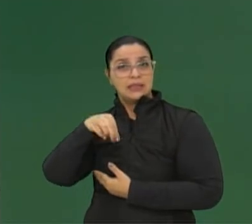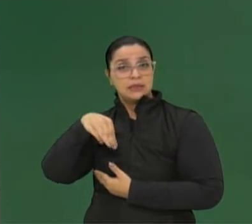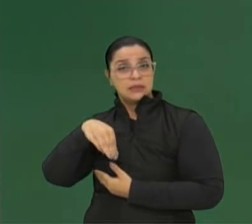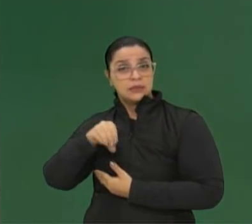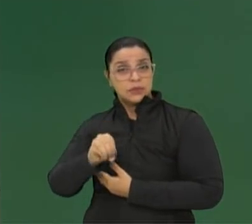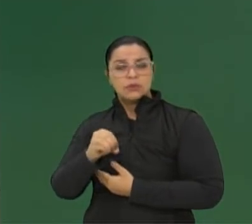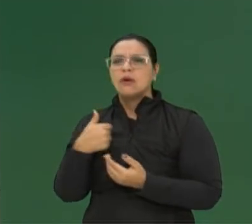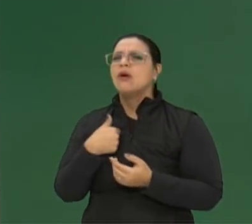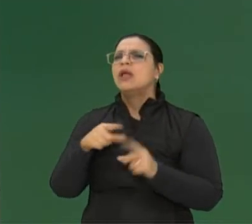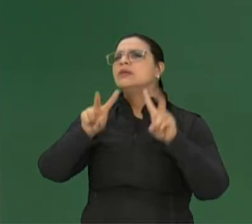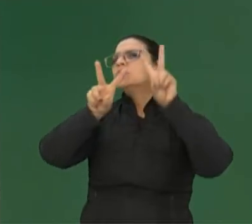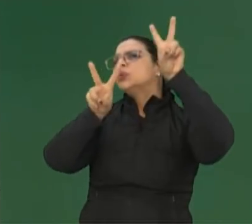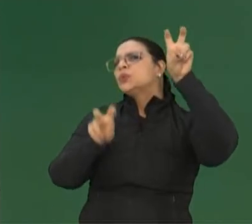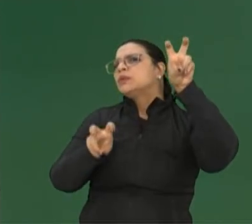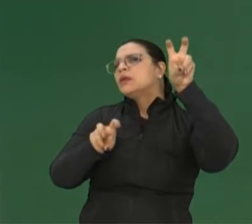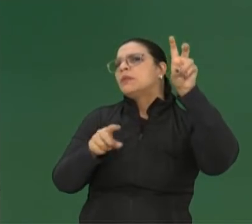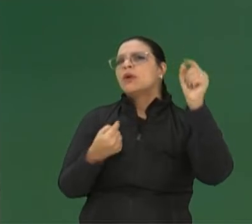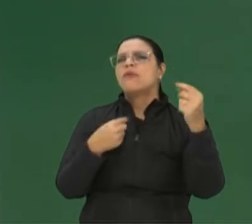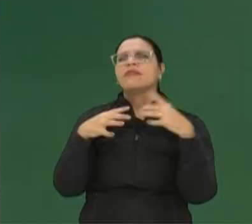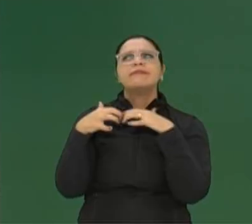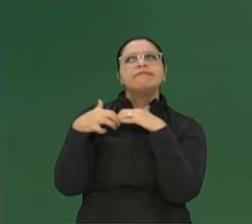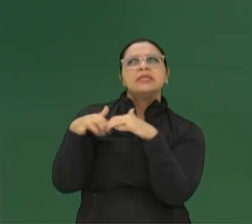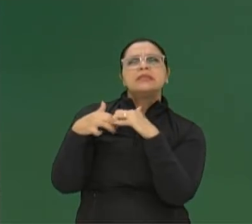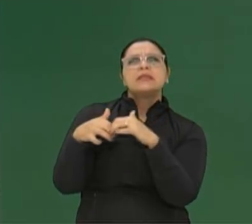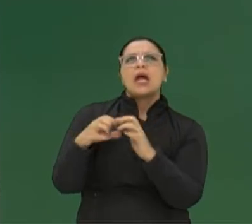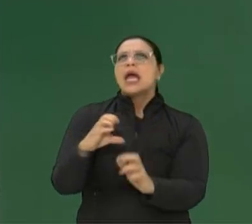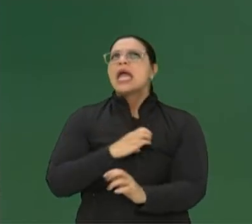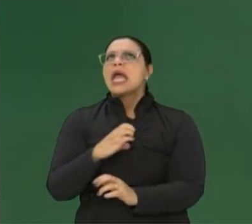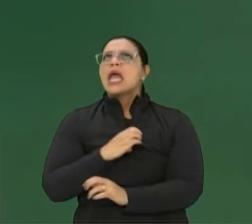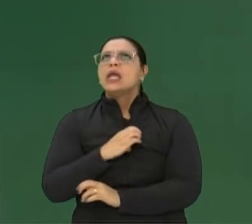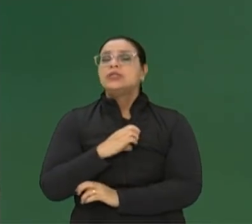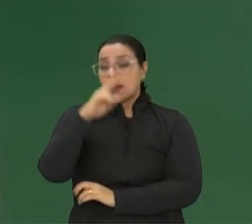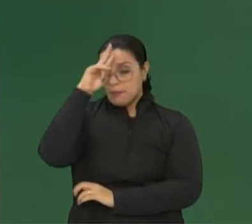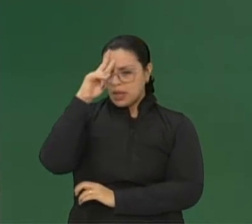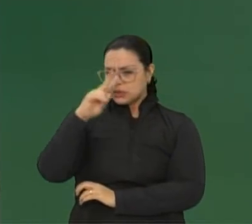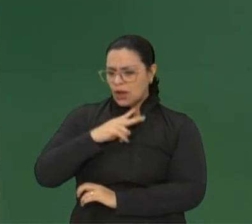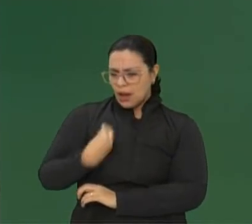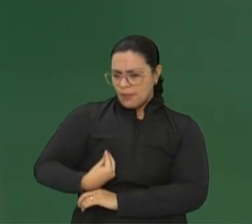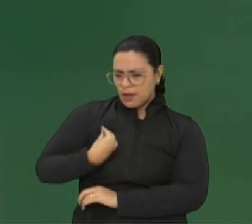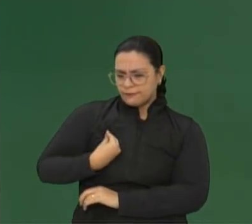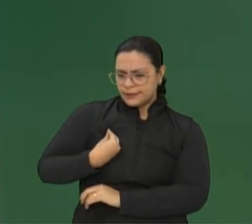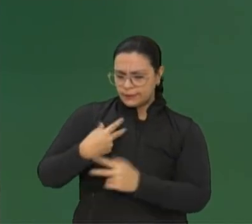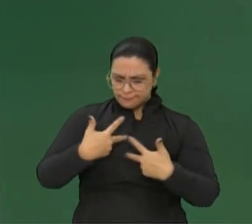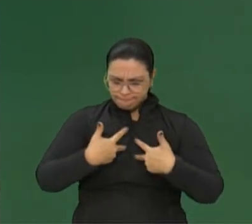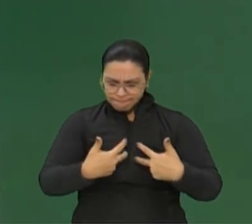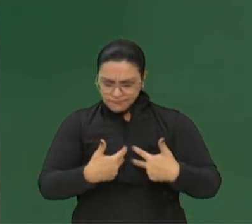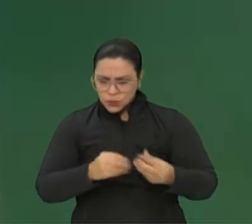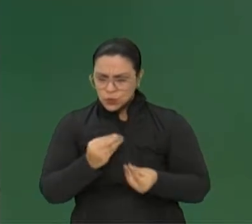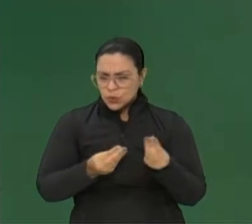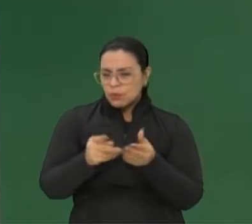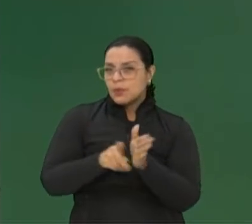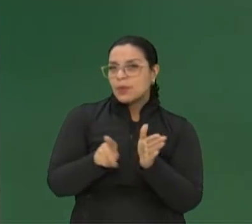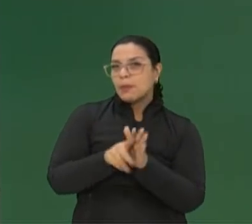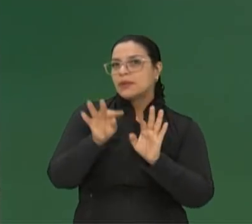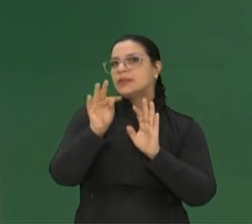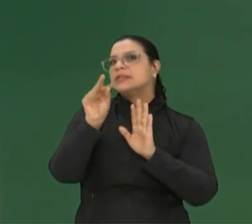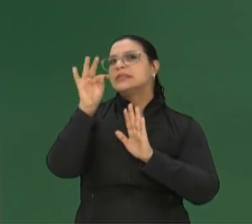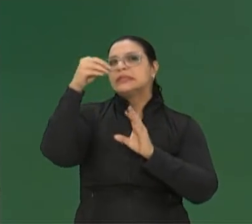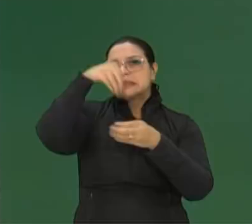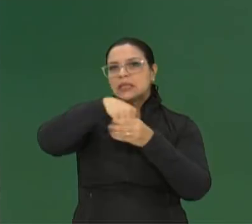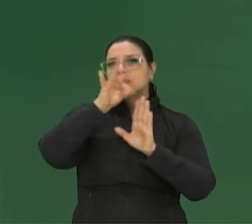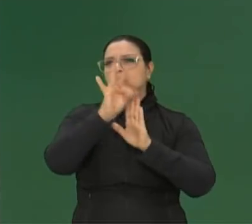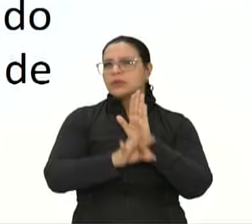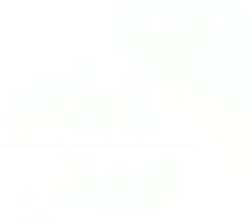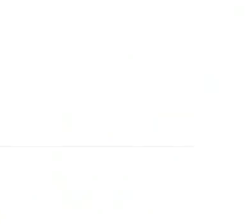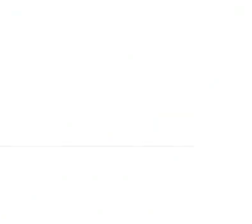ali, né, qual seria, né, uma reflexão ética que você, então essa pergunta é pessoal mesmo, que você consegue retirar desse trecho ali, dessa obra